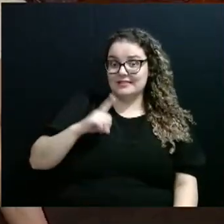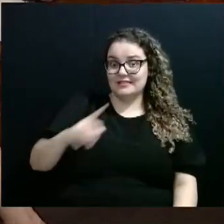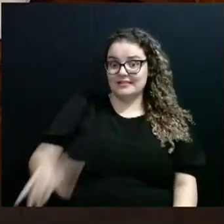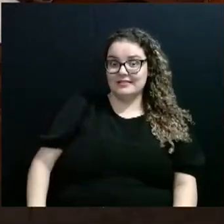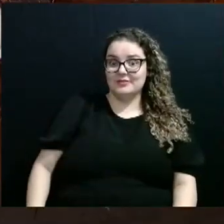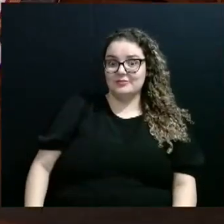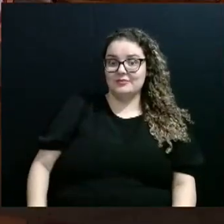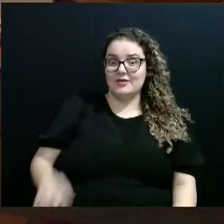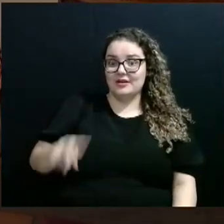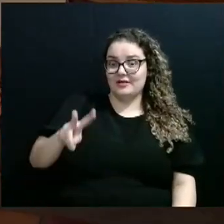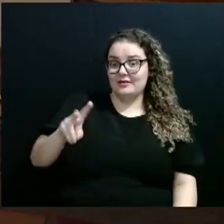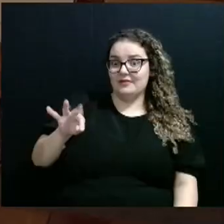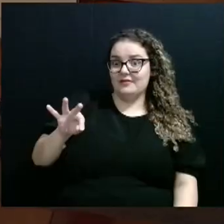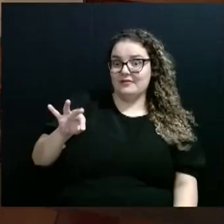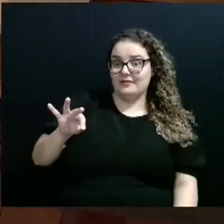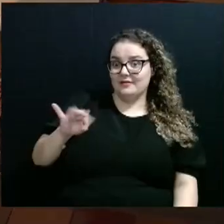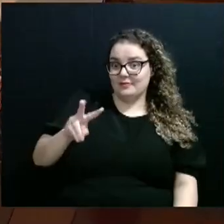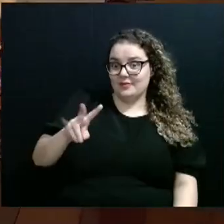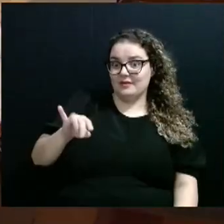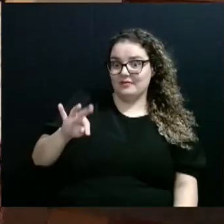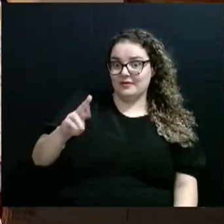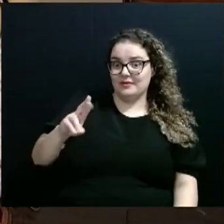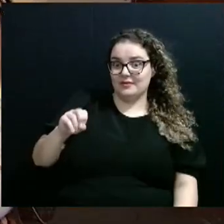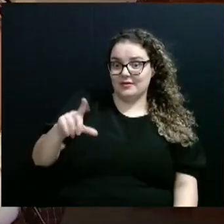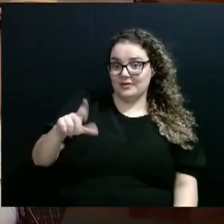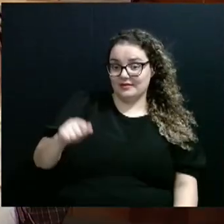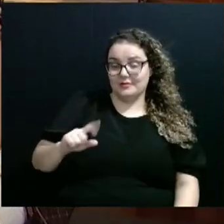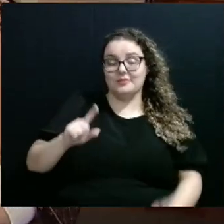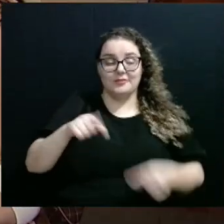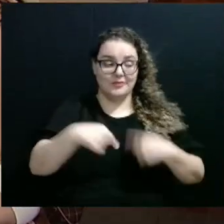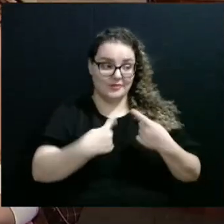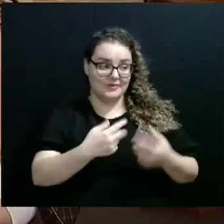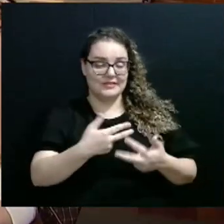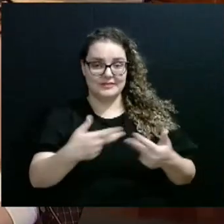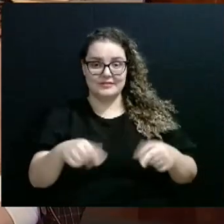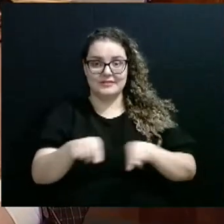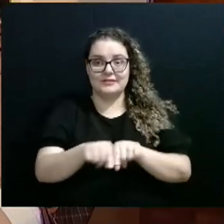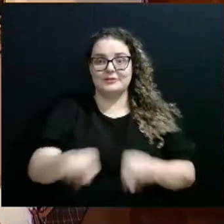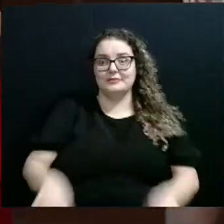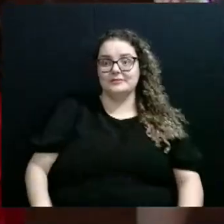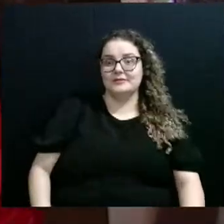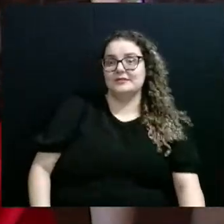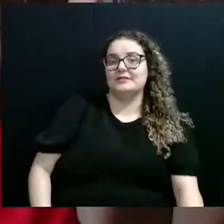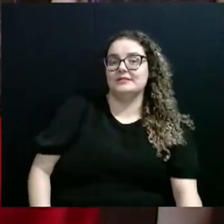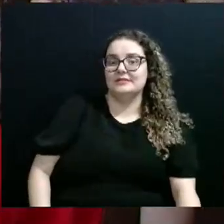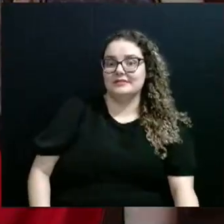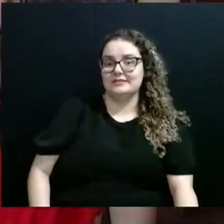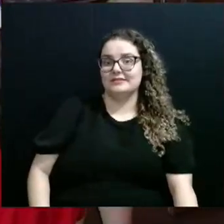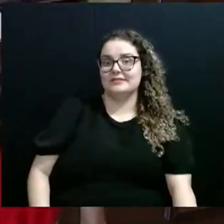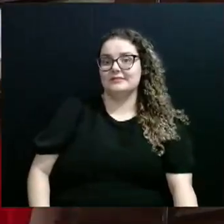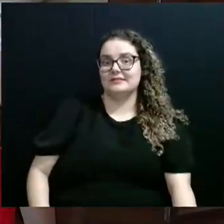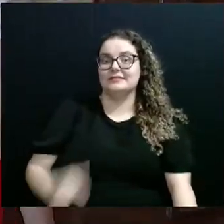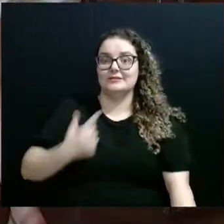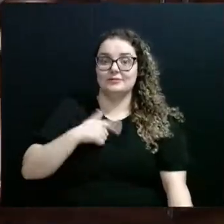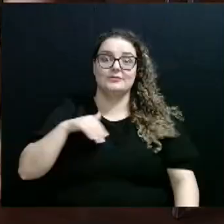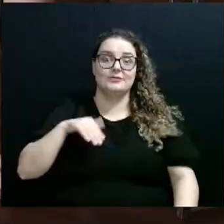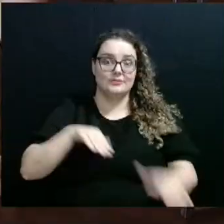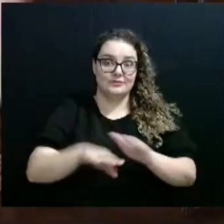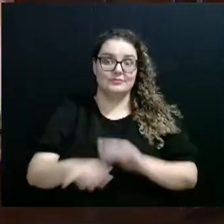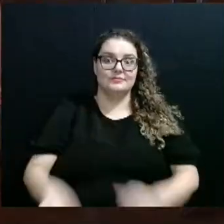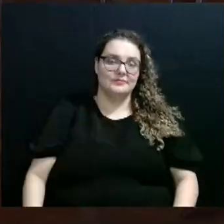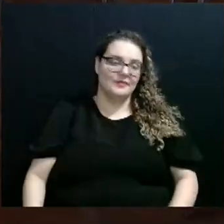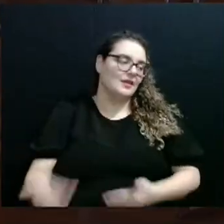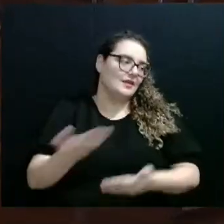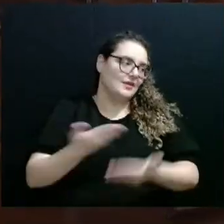antiga, como outras coisas também, né, que a gente guarda e compartilha também nas redes sociais.